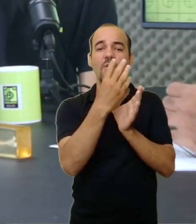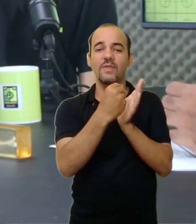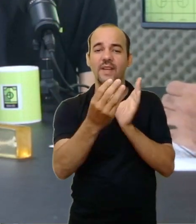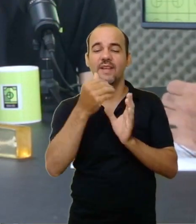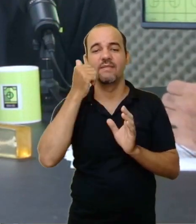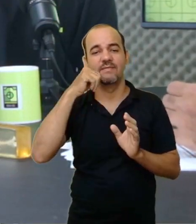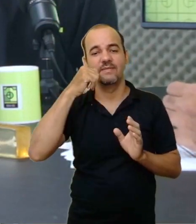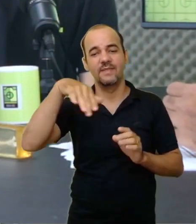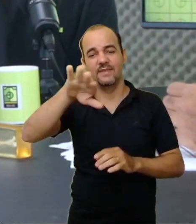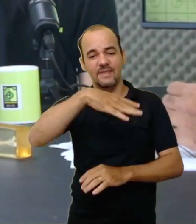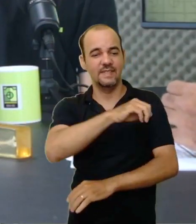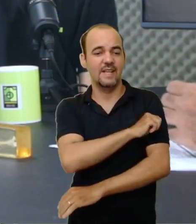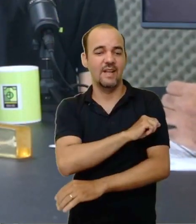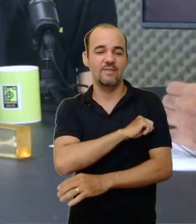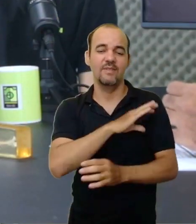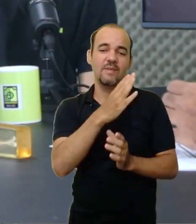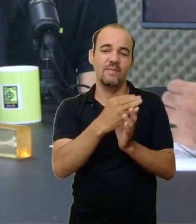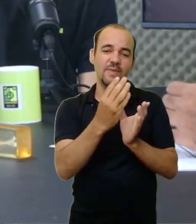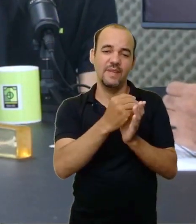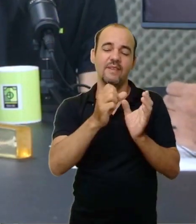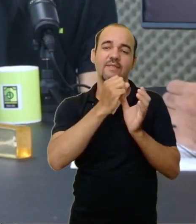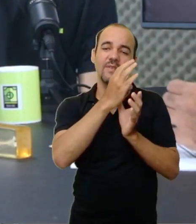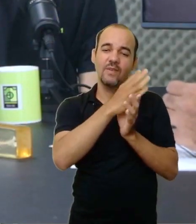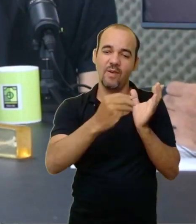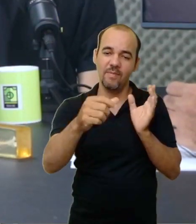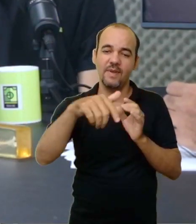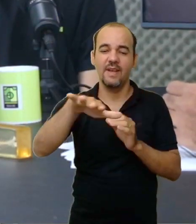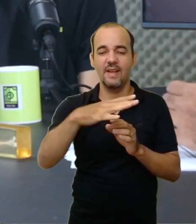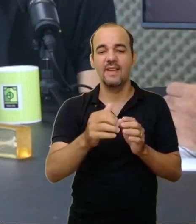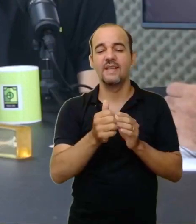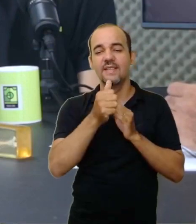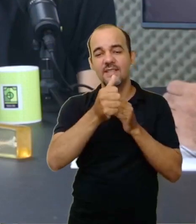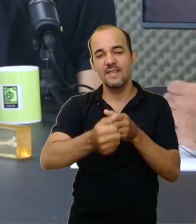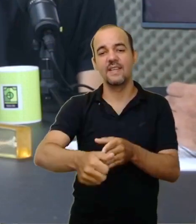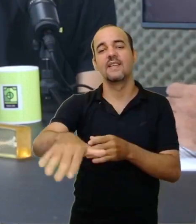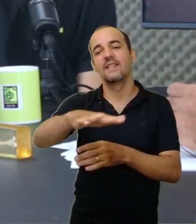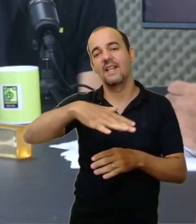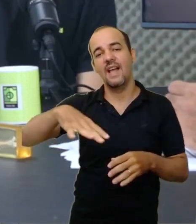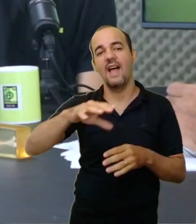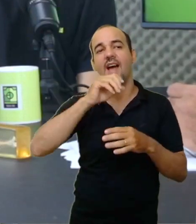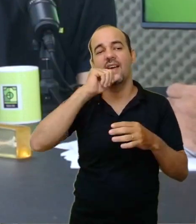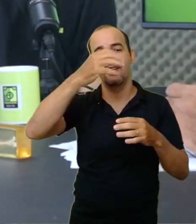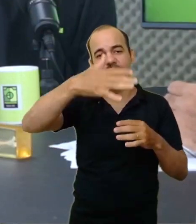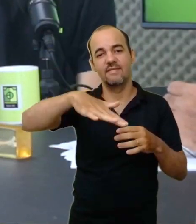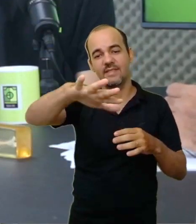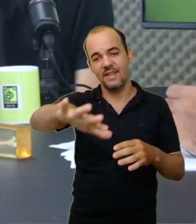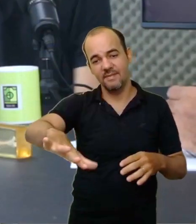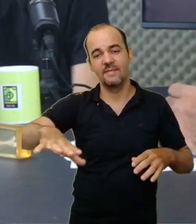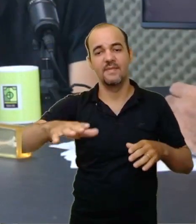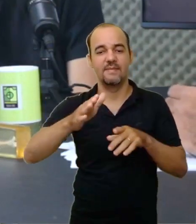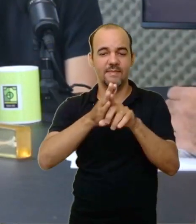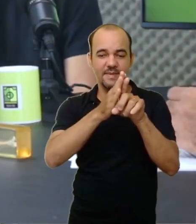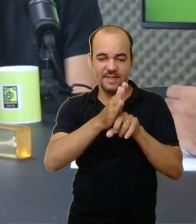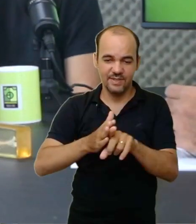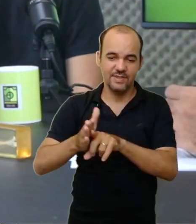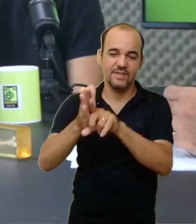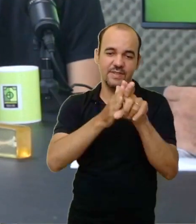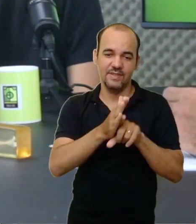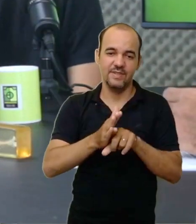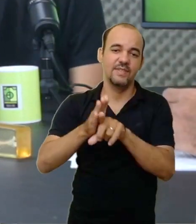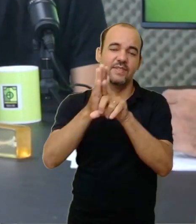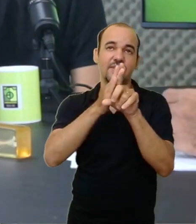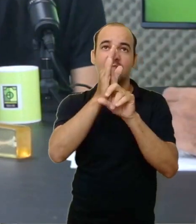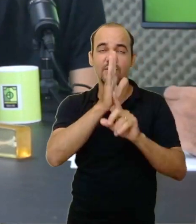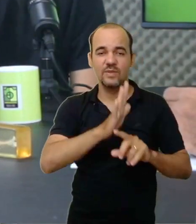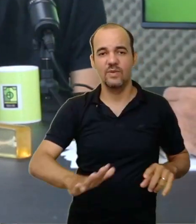que queiram, né, seguir essa vida da pesquisa, que não é fácil fazer pesquisa no